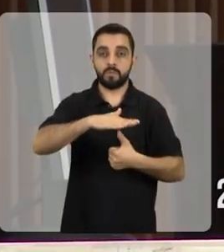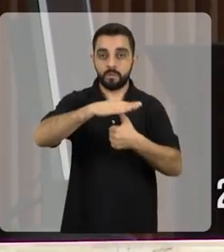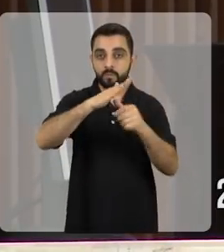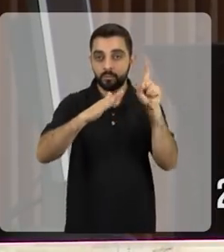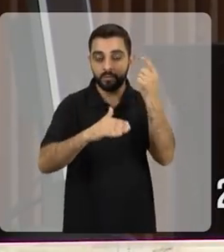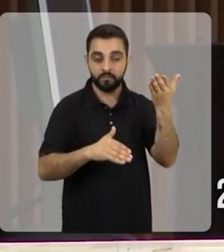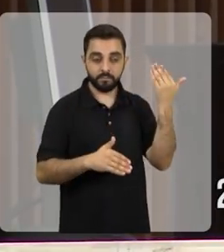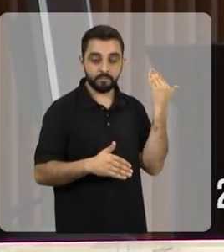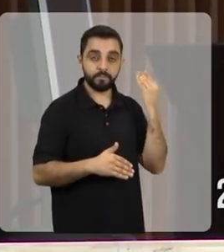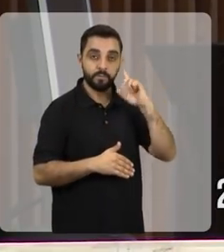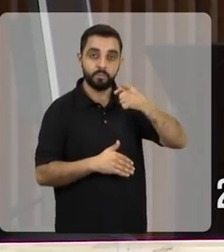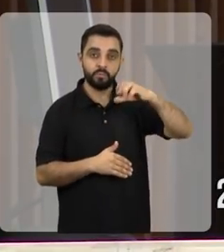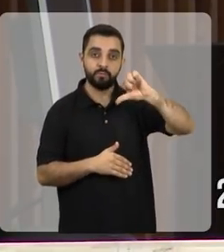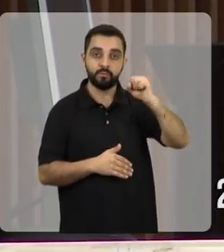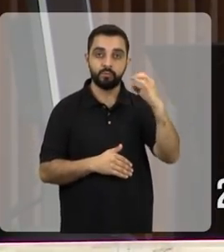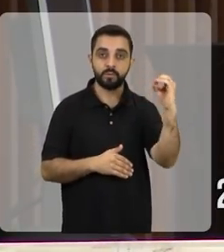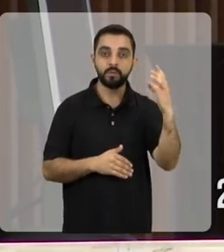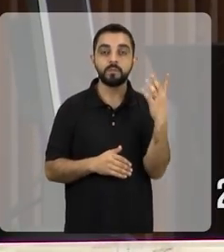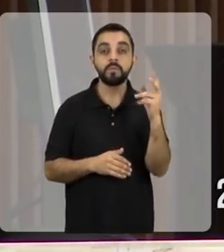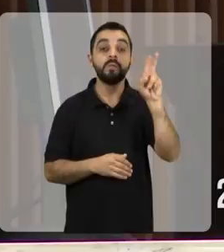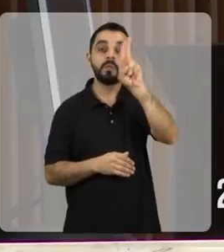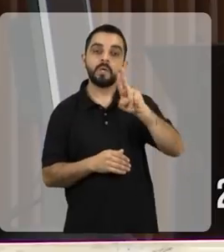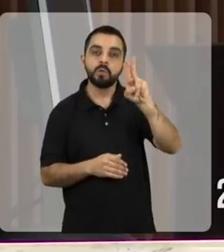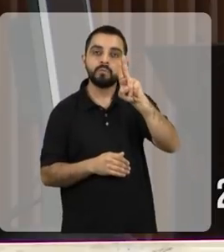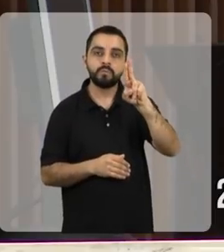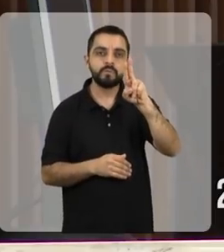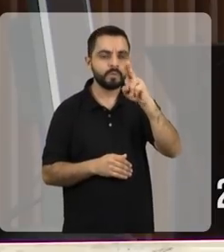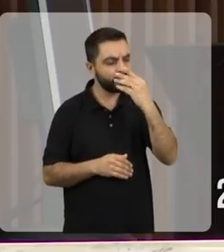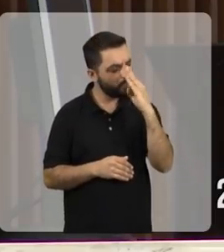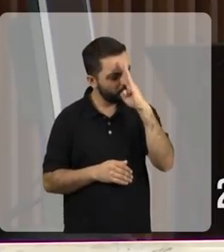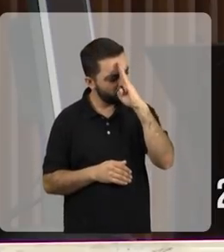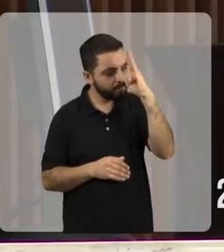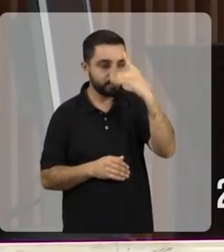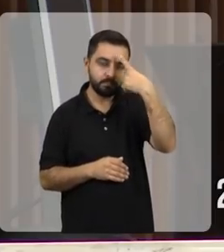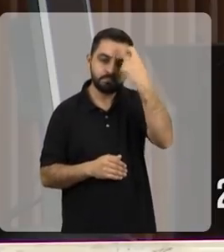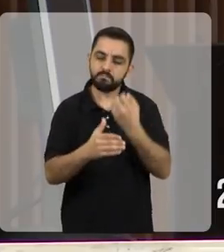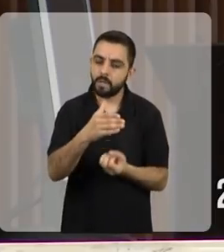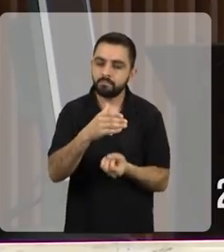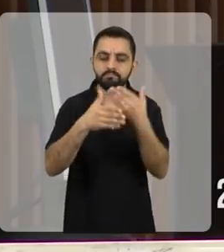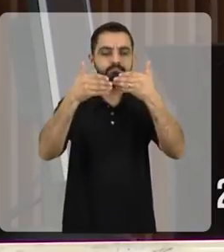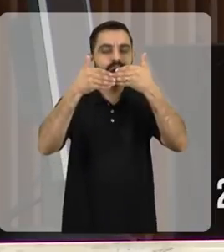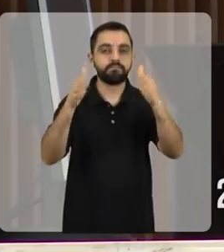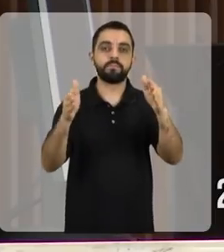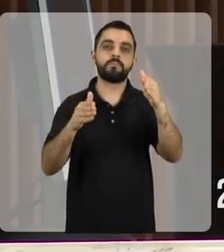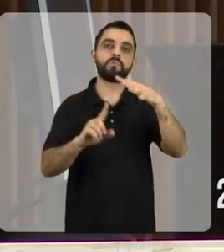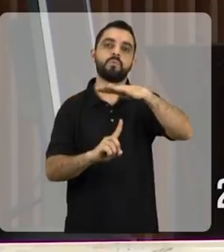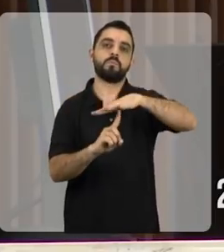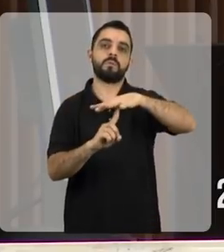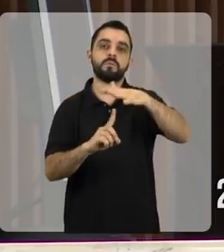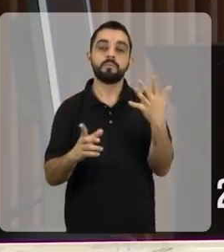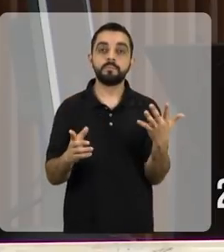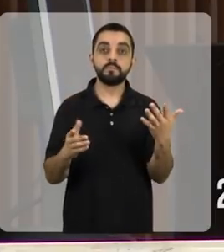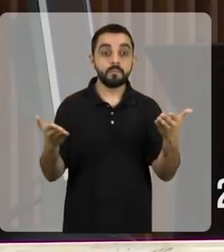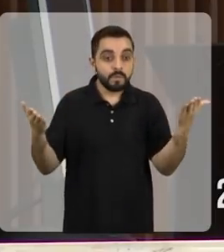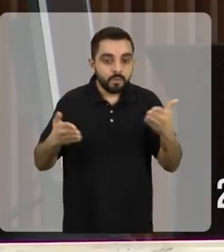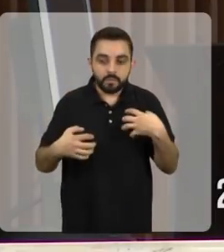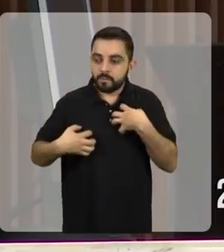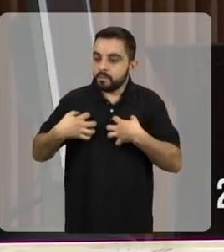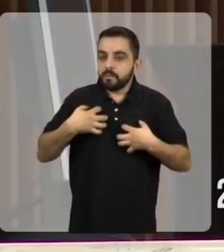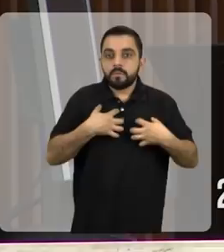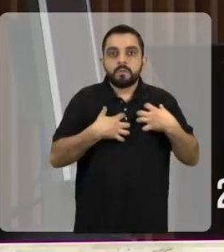a universidade que foi a maior invenção dos paranaenses a situação agora é dramática porque talvez